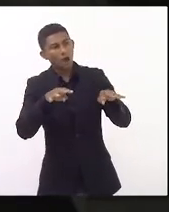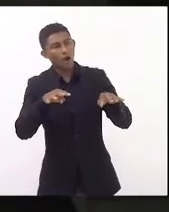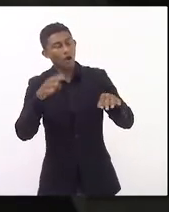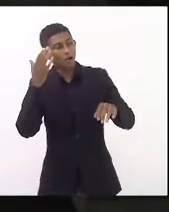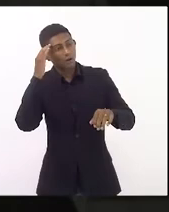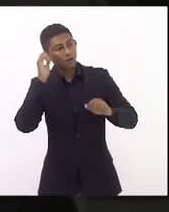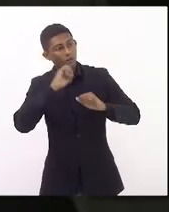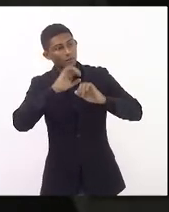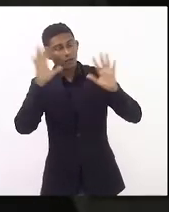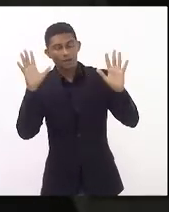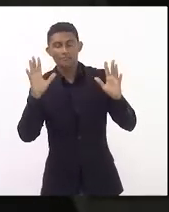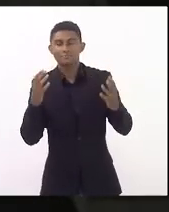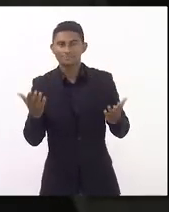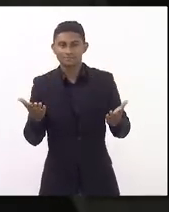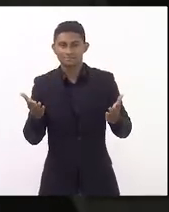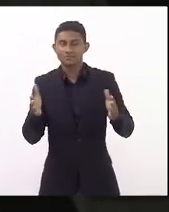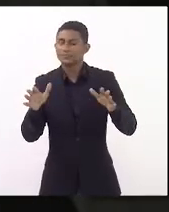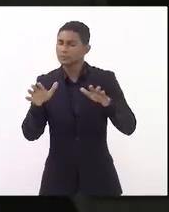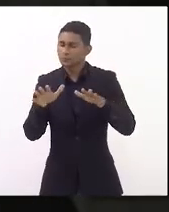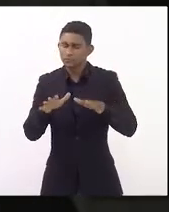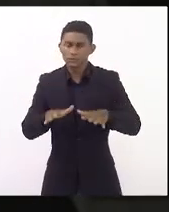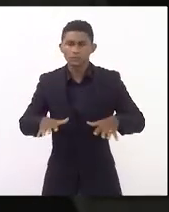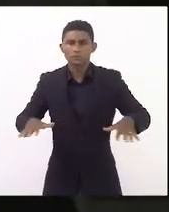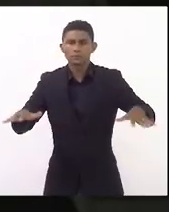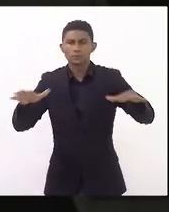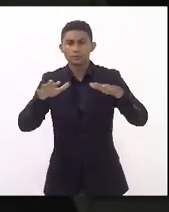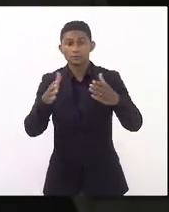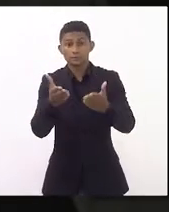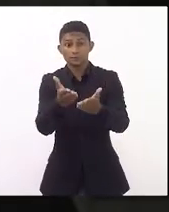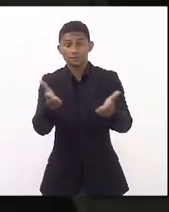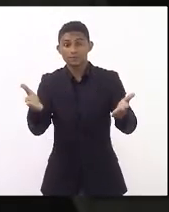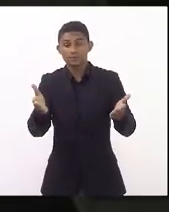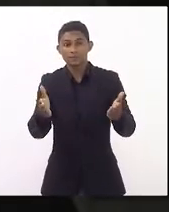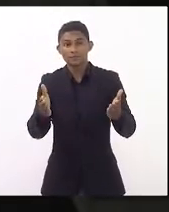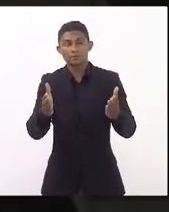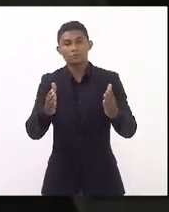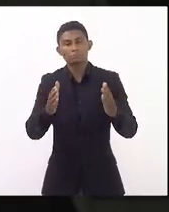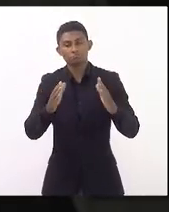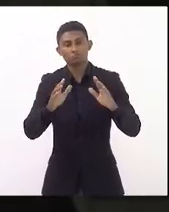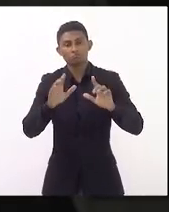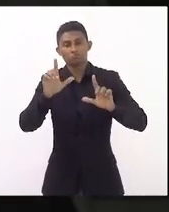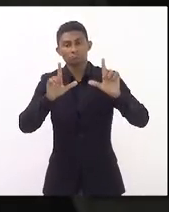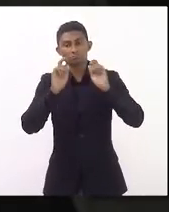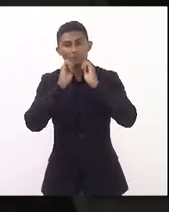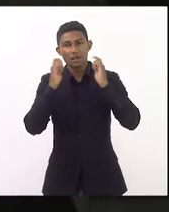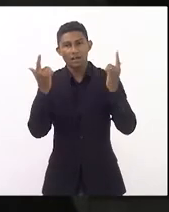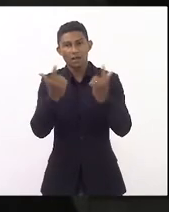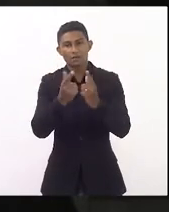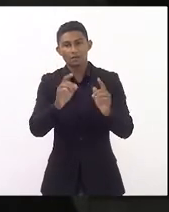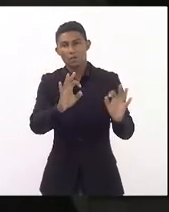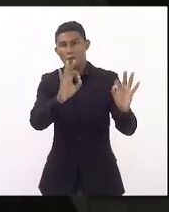auditivos, senhoras e senhores que assistem à TV Alerj.